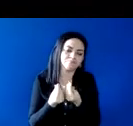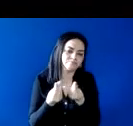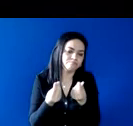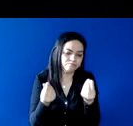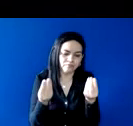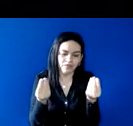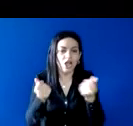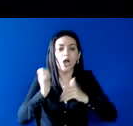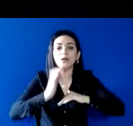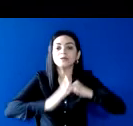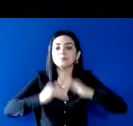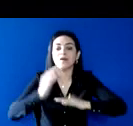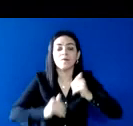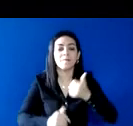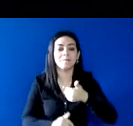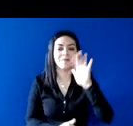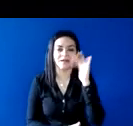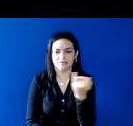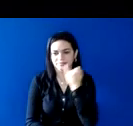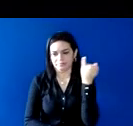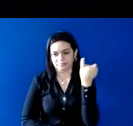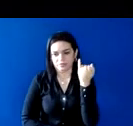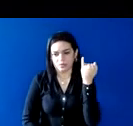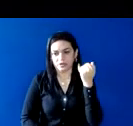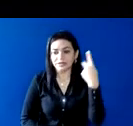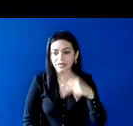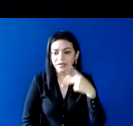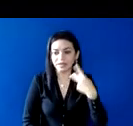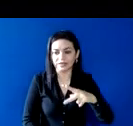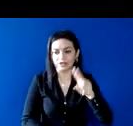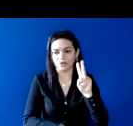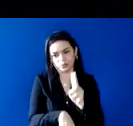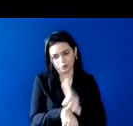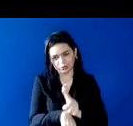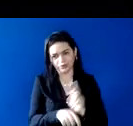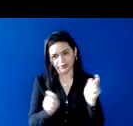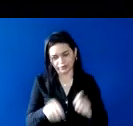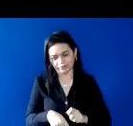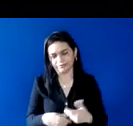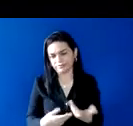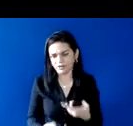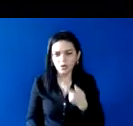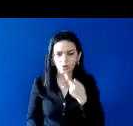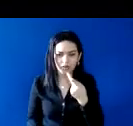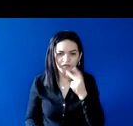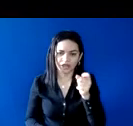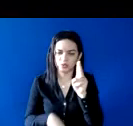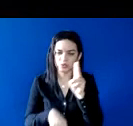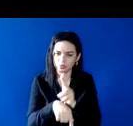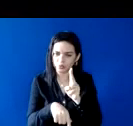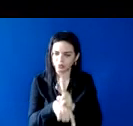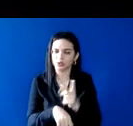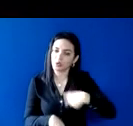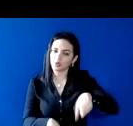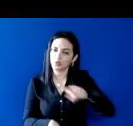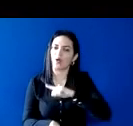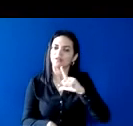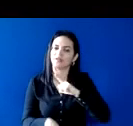as profissionais mais importantes aqui no cuidado. Eu estou falando de cuidado e nós temos também